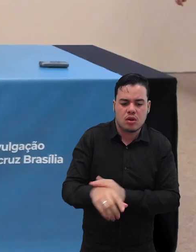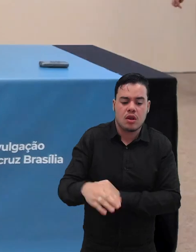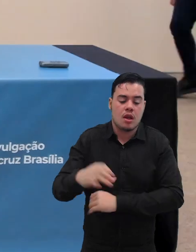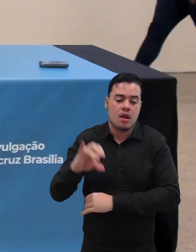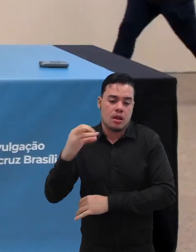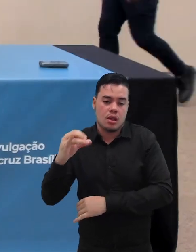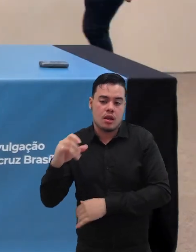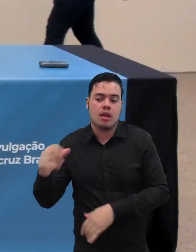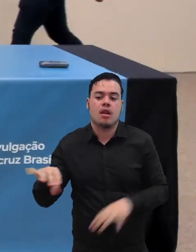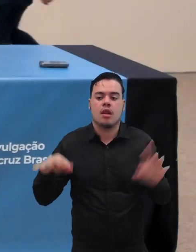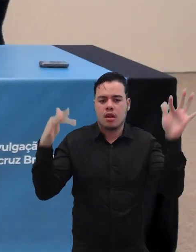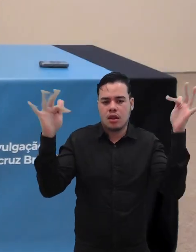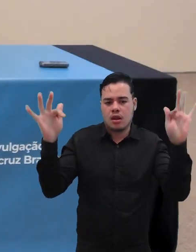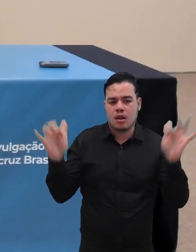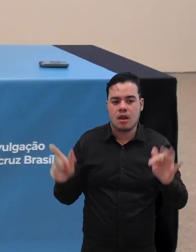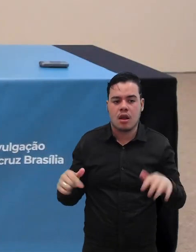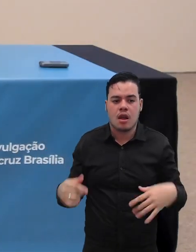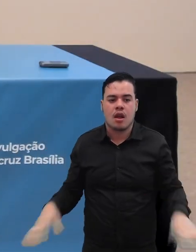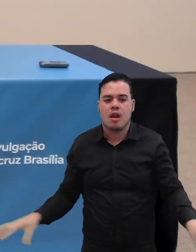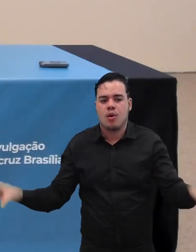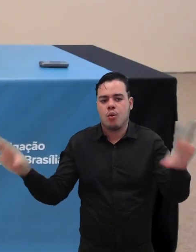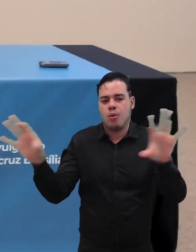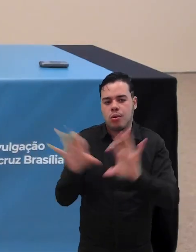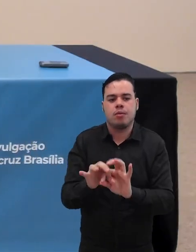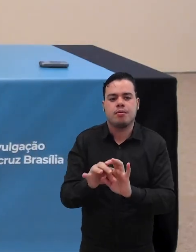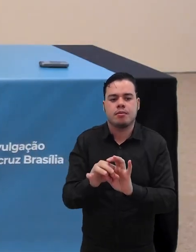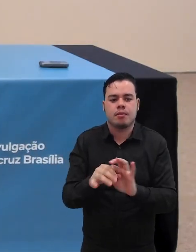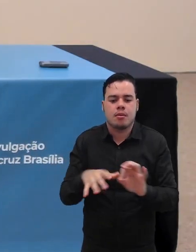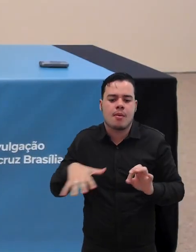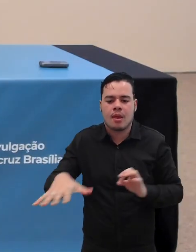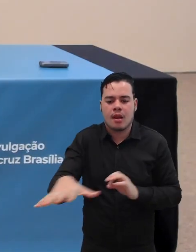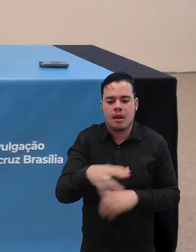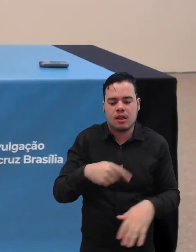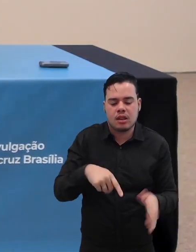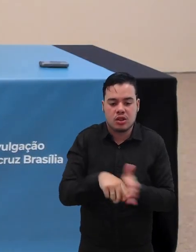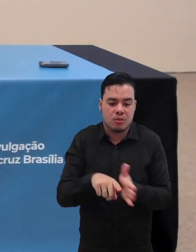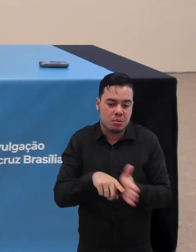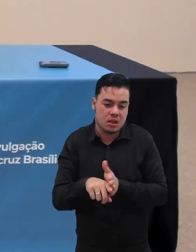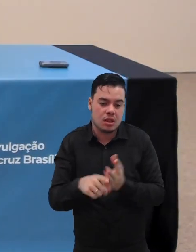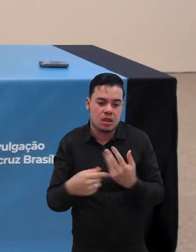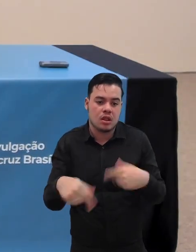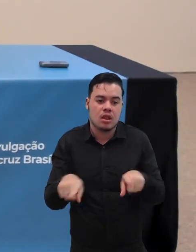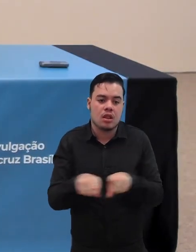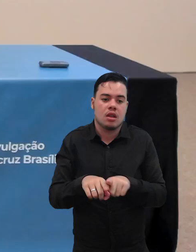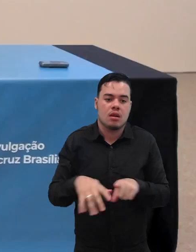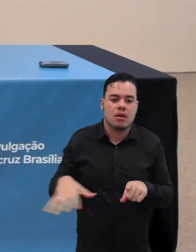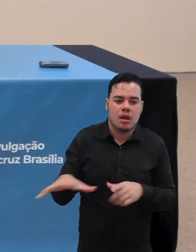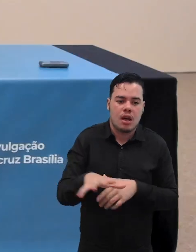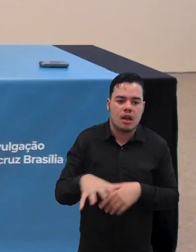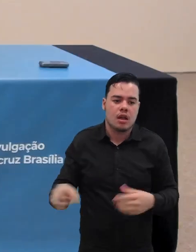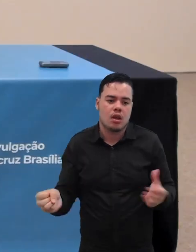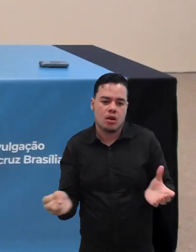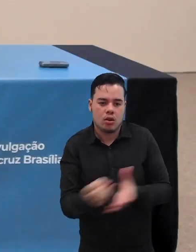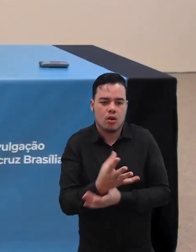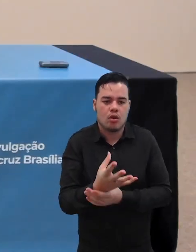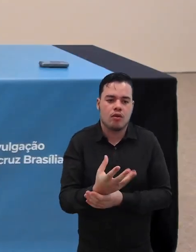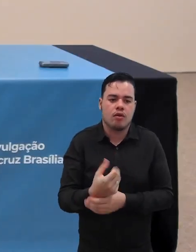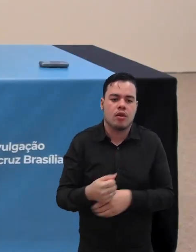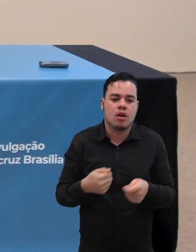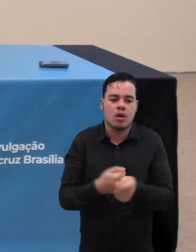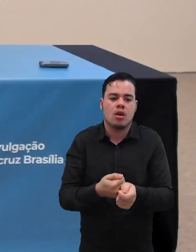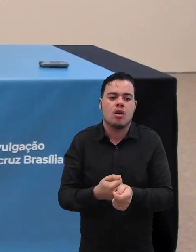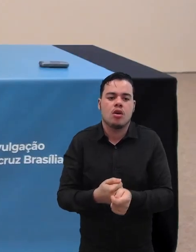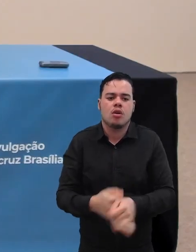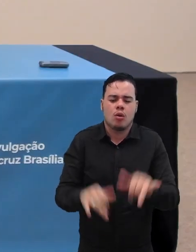é juntar, né, o campo da pesquisa, o campo da inovação com